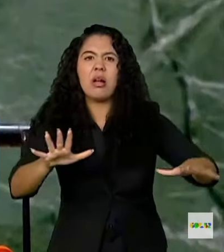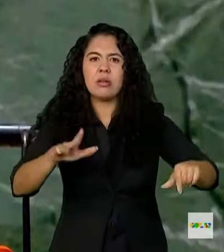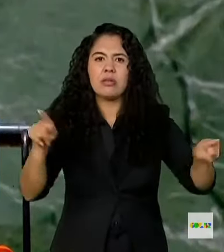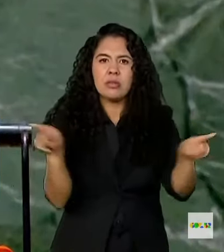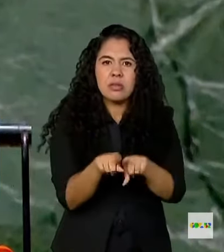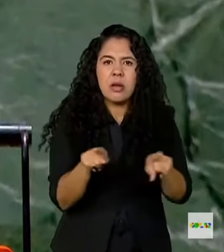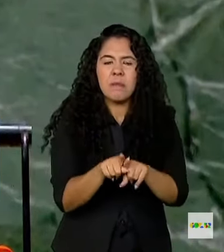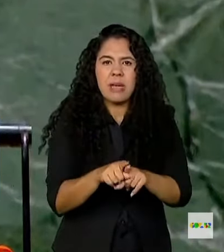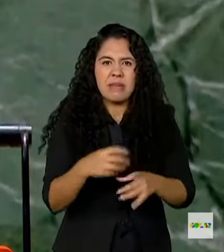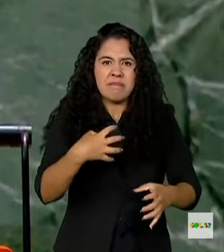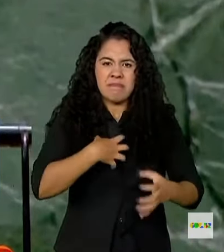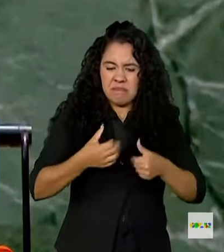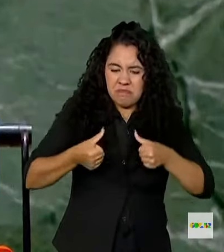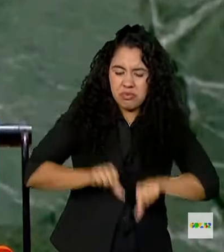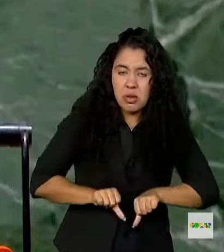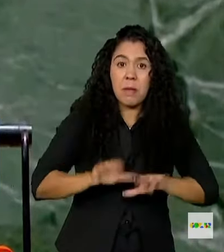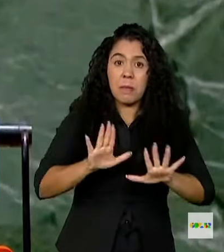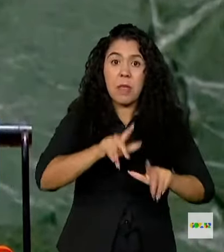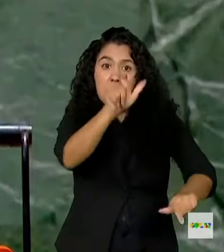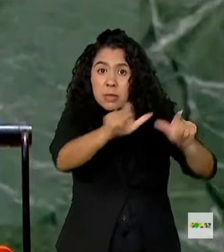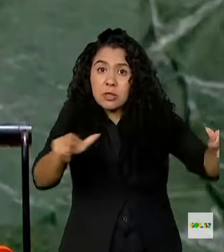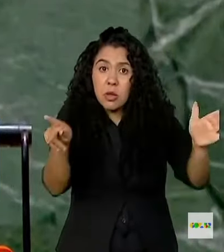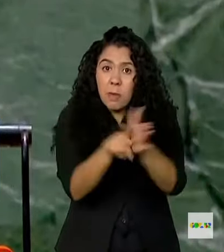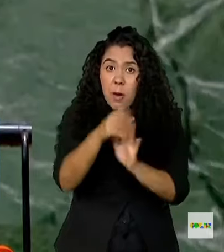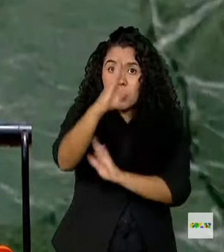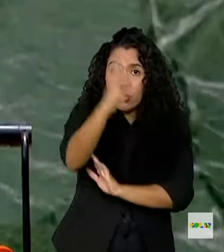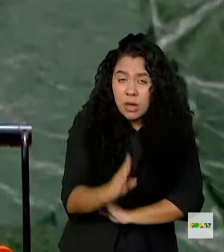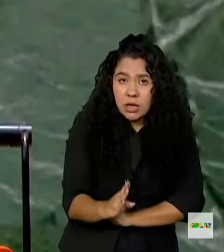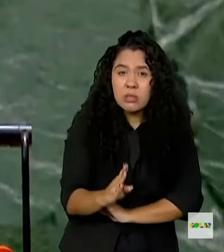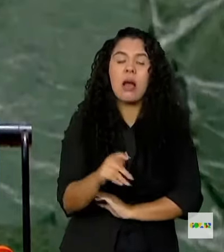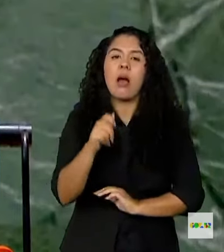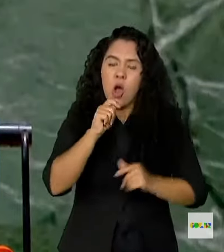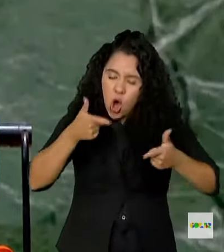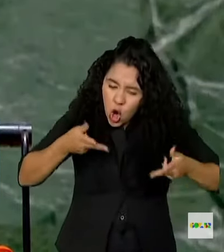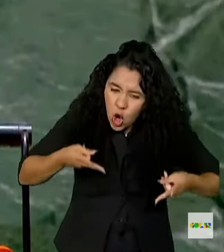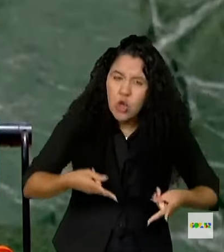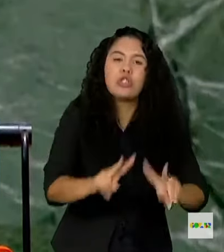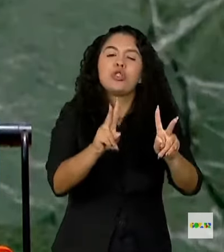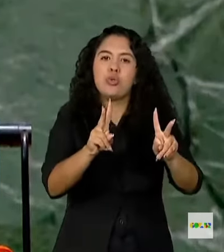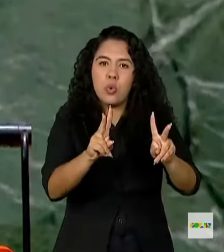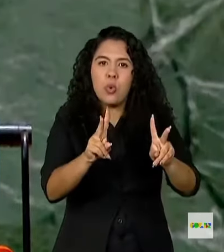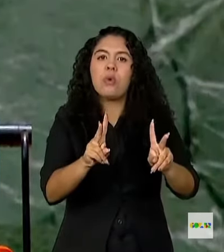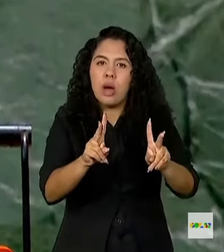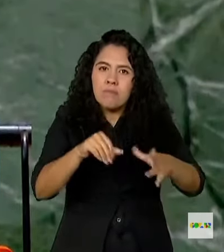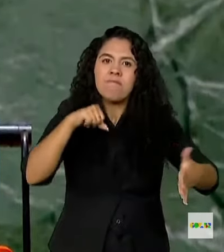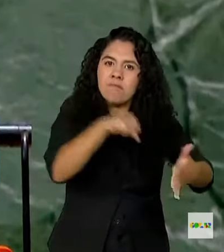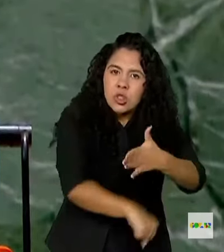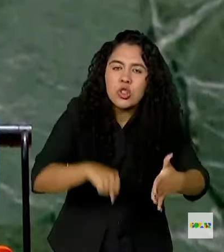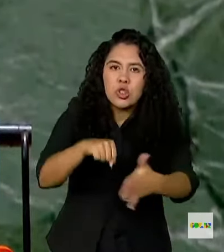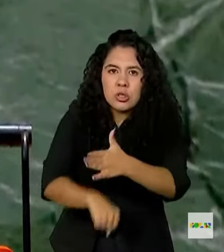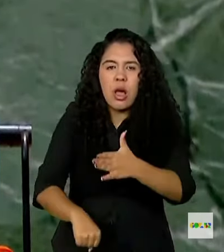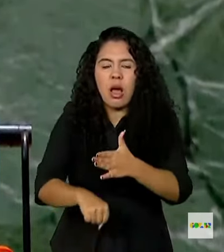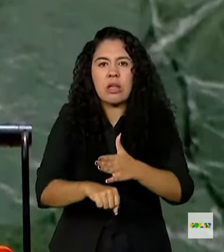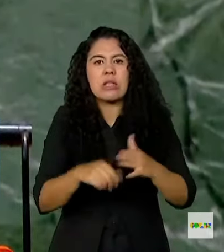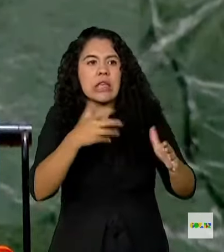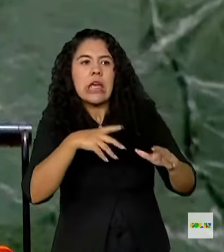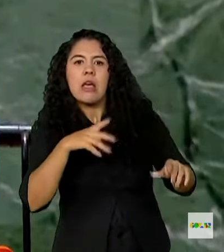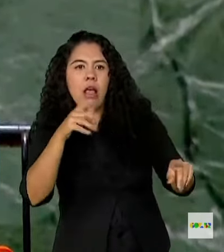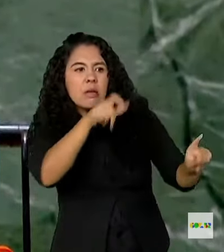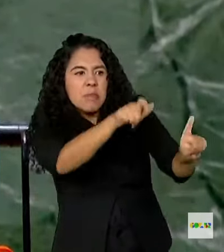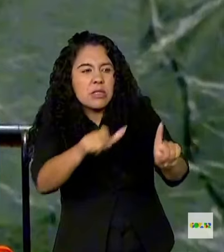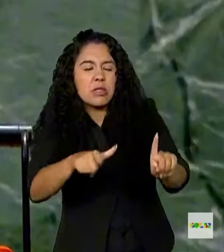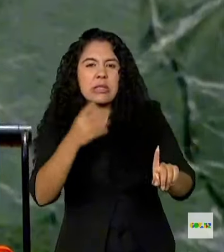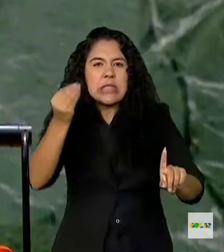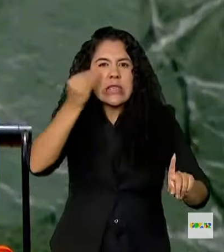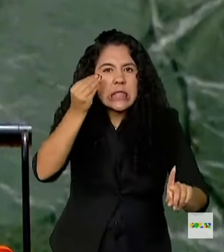o ressentimento. Brasileiras e brasileiros continuarão a derrotar os que tentam solapar as instituições e